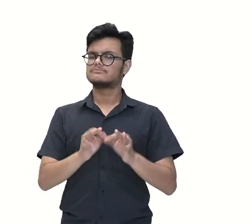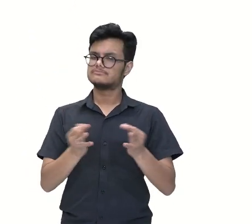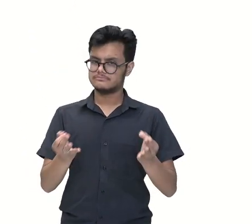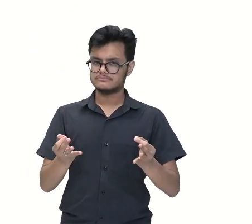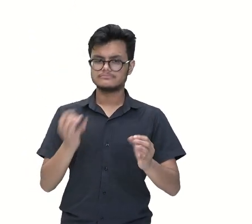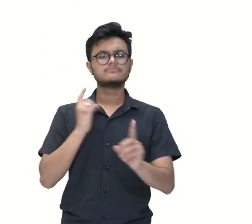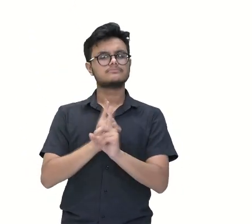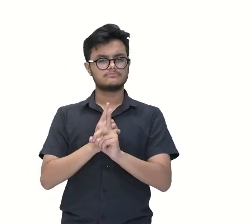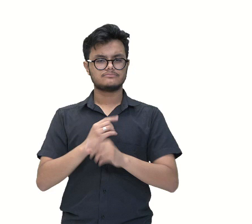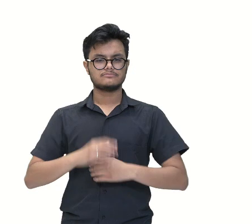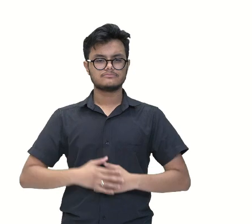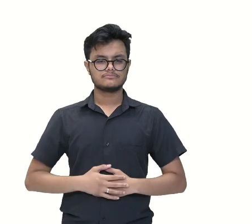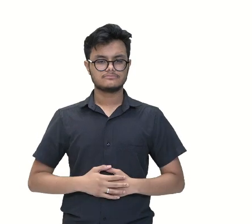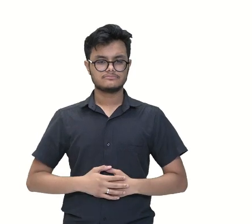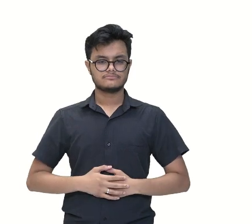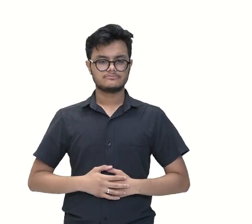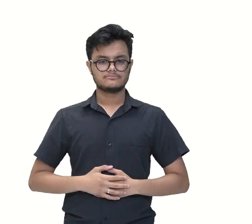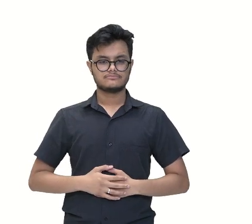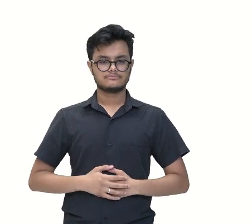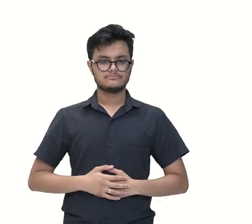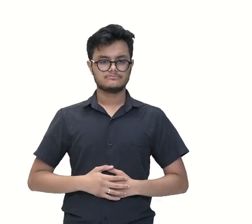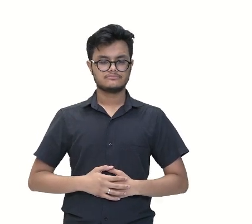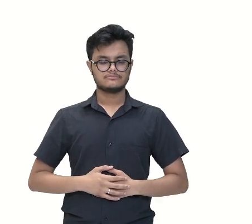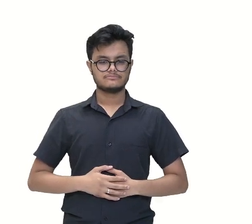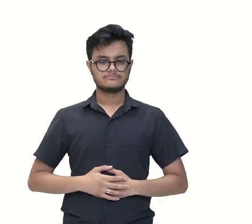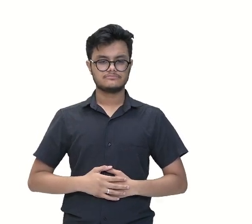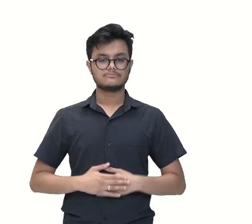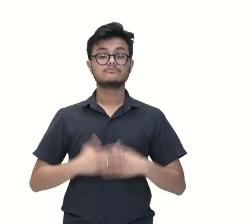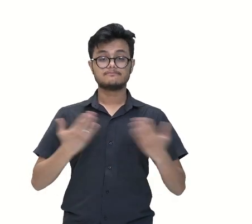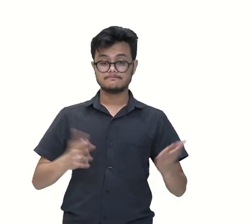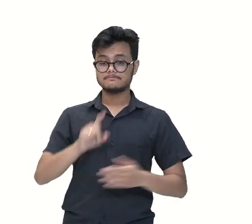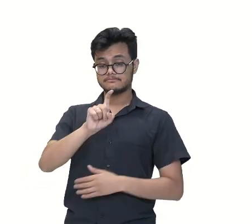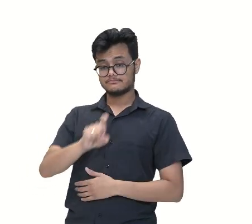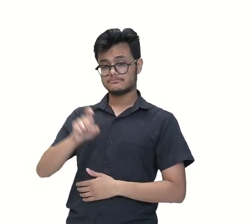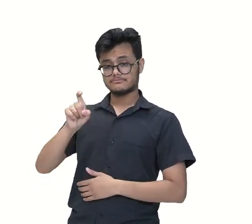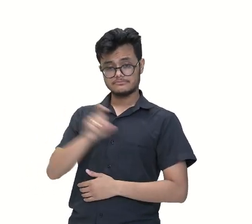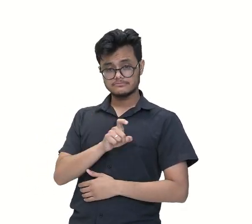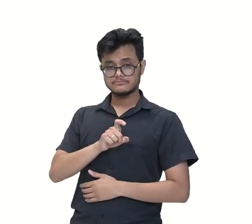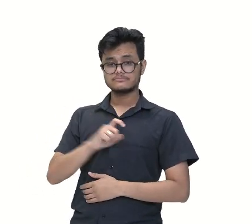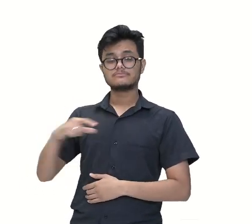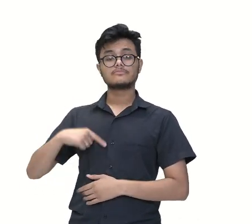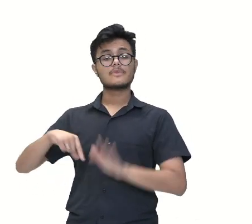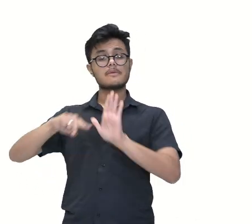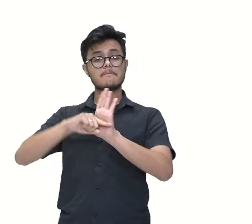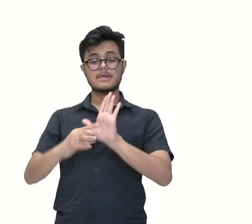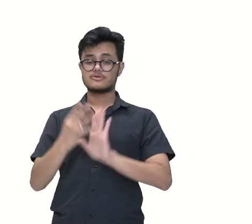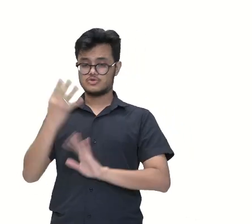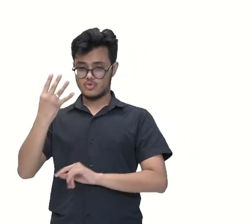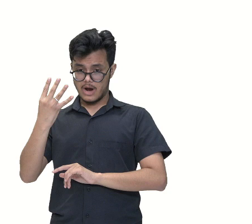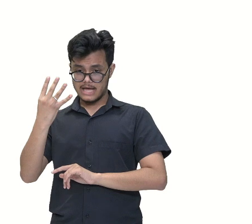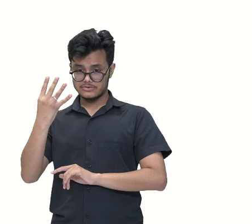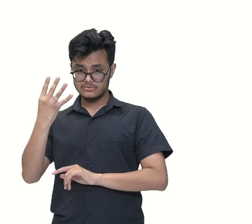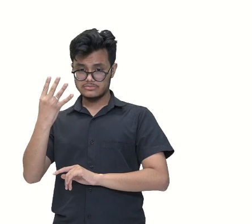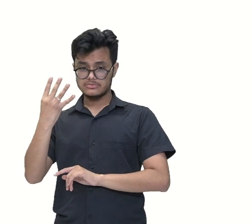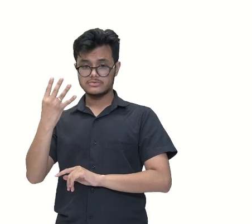acompanhar? Vamos seguindo. X vértice vai ser igual a menos 4